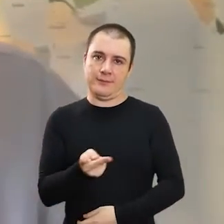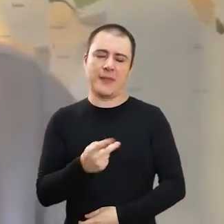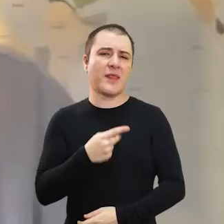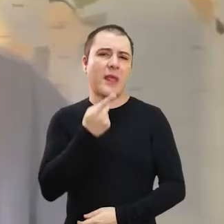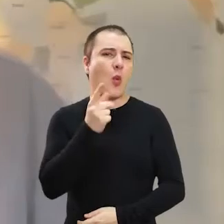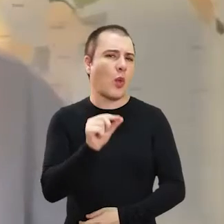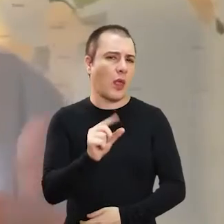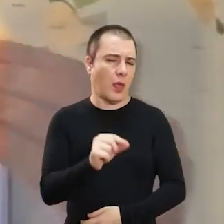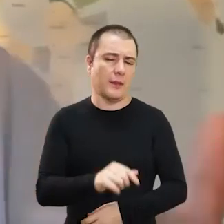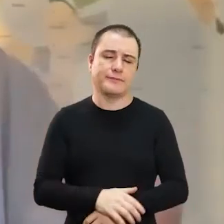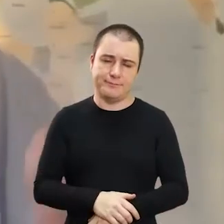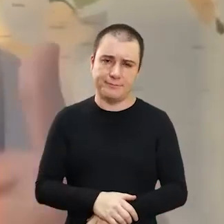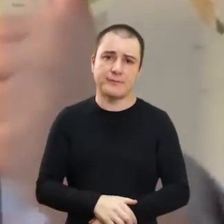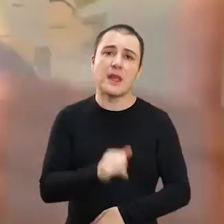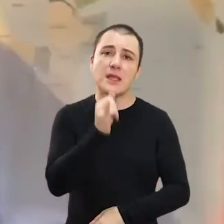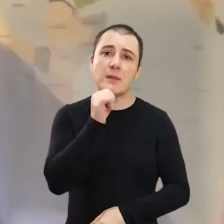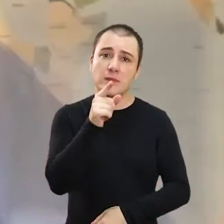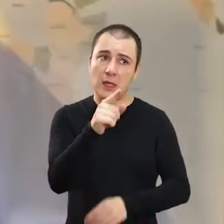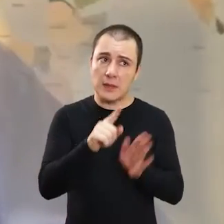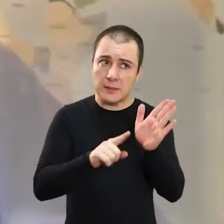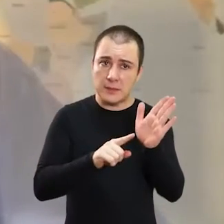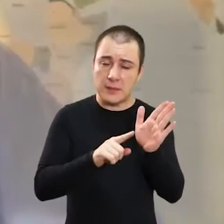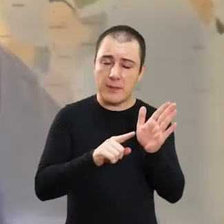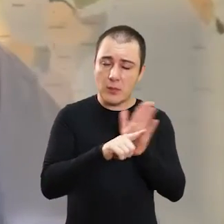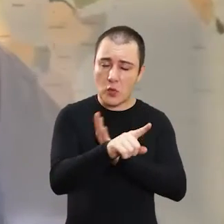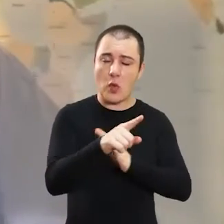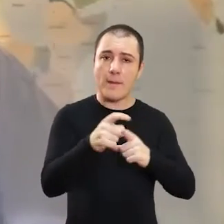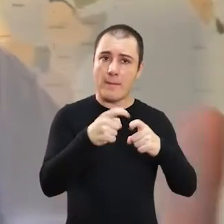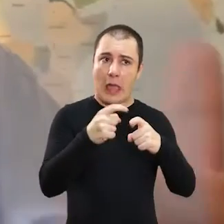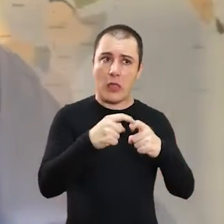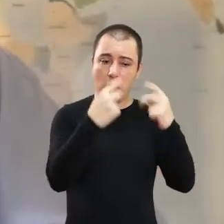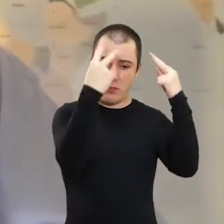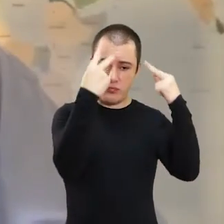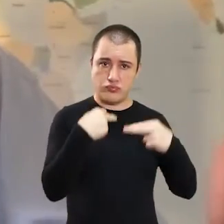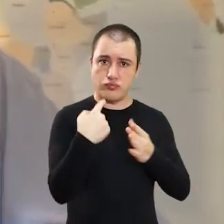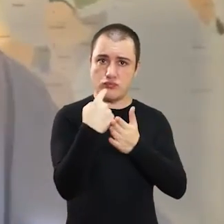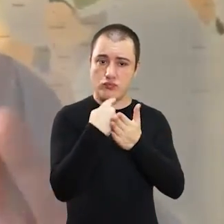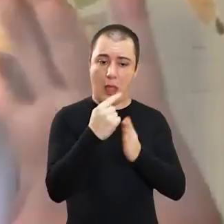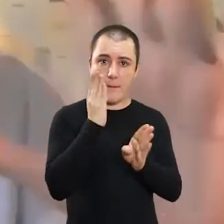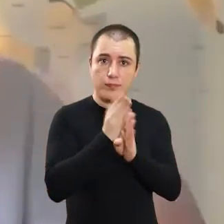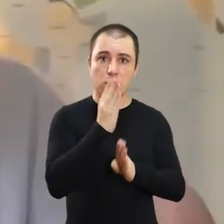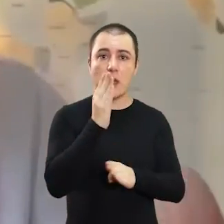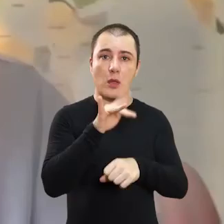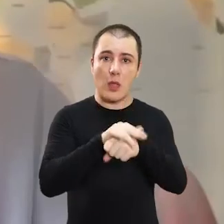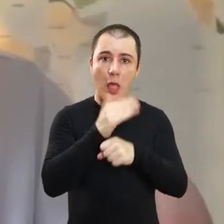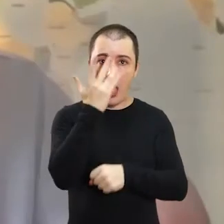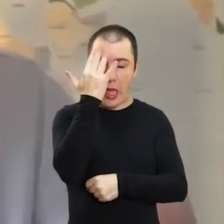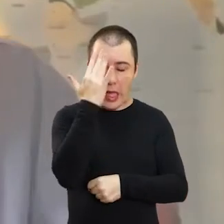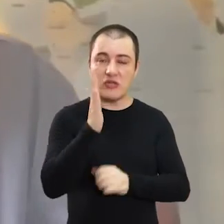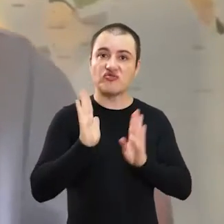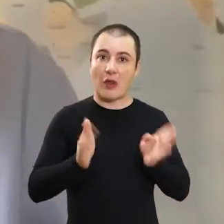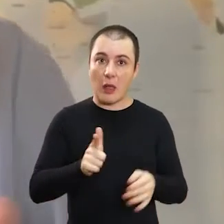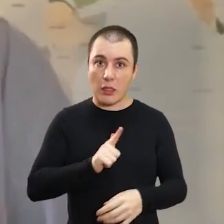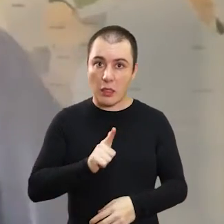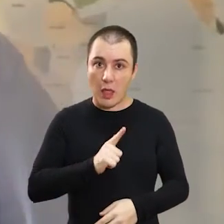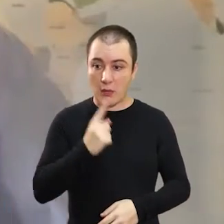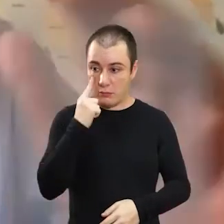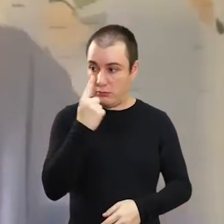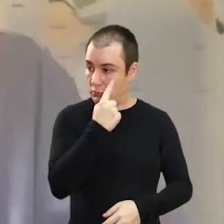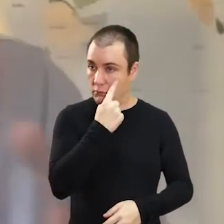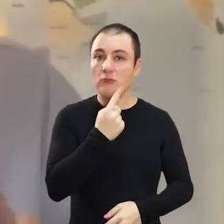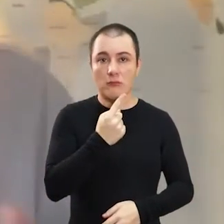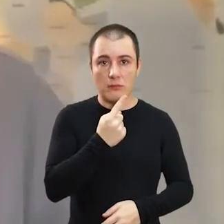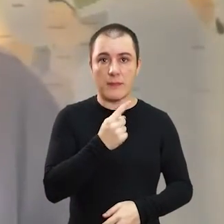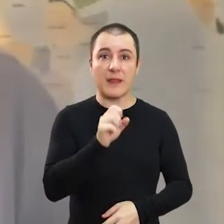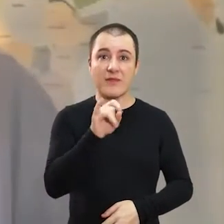dizer com isso? Por exemplo, você foi diagnosticada com glaucoma, né? Num estágio. Então, assim, se infelizmente